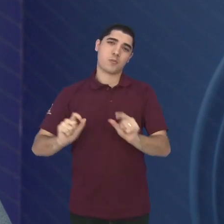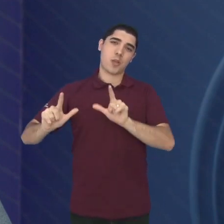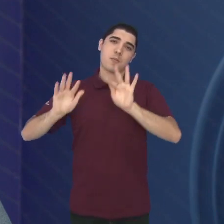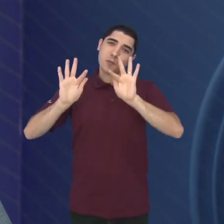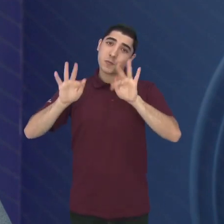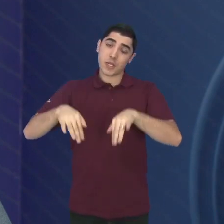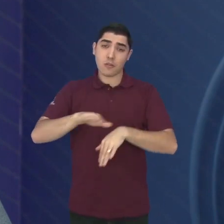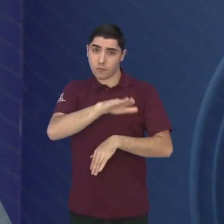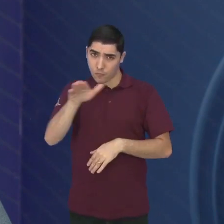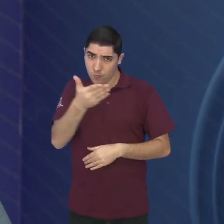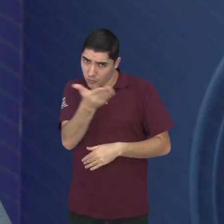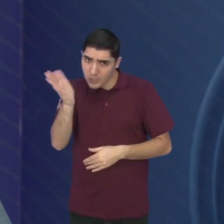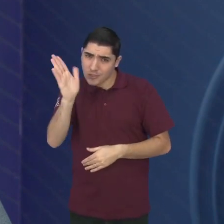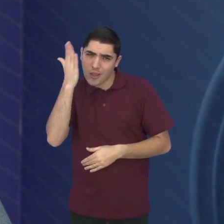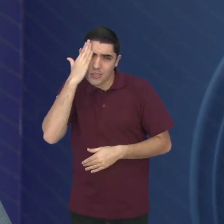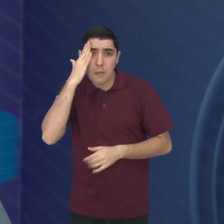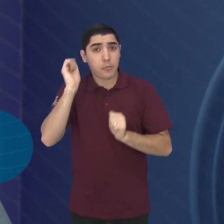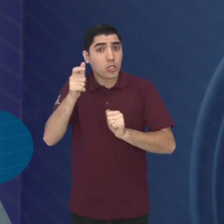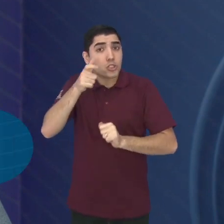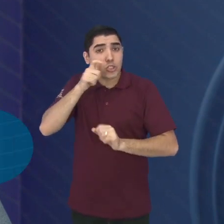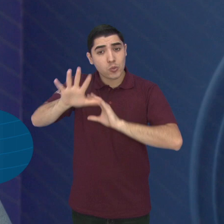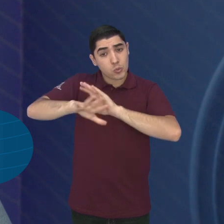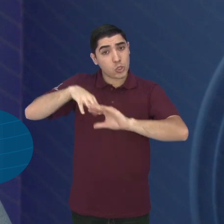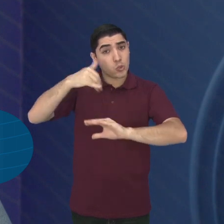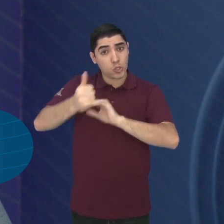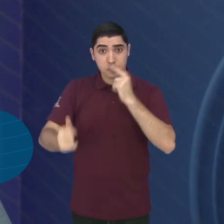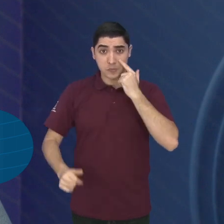aqui. Vocês sabem, podem nos acompanhar pelo